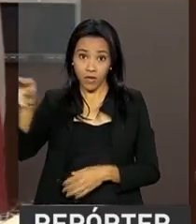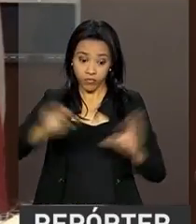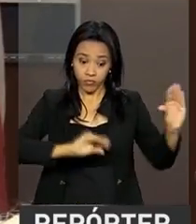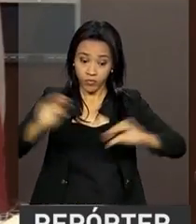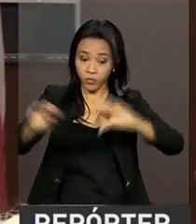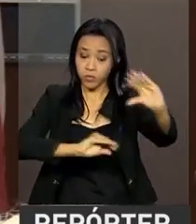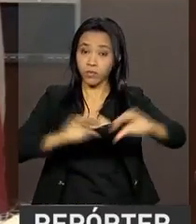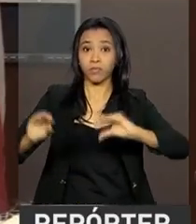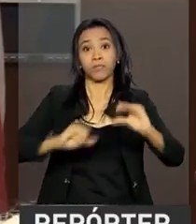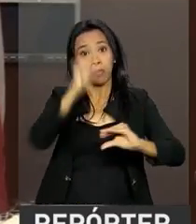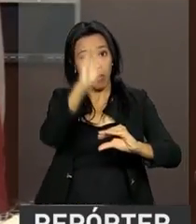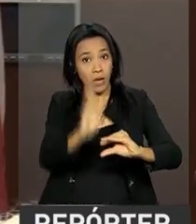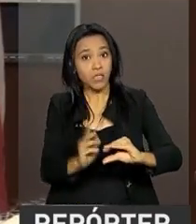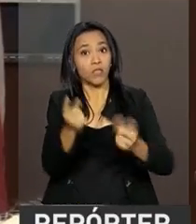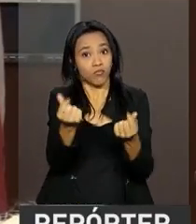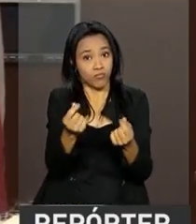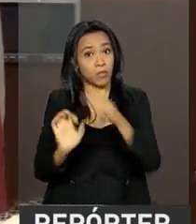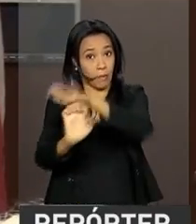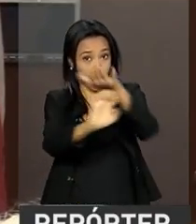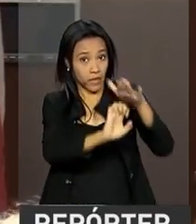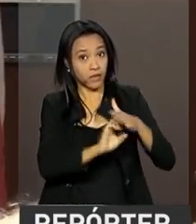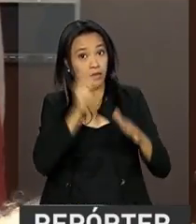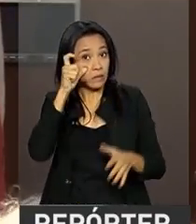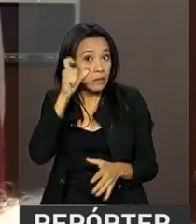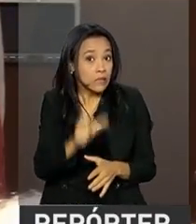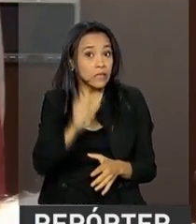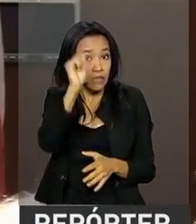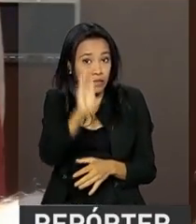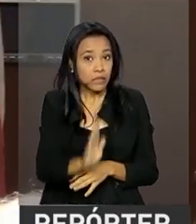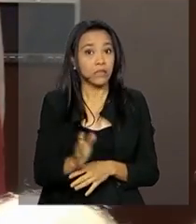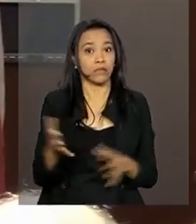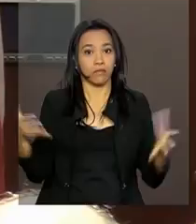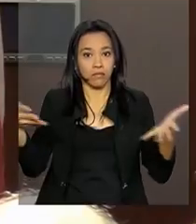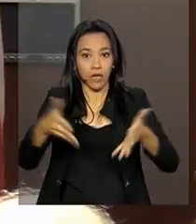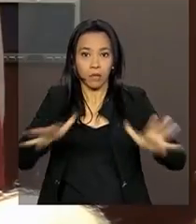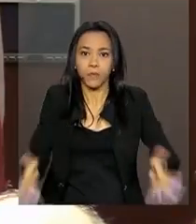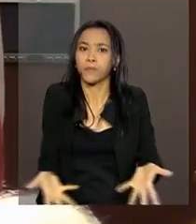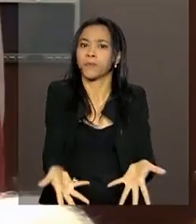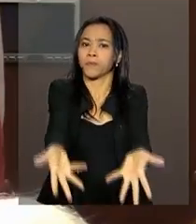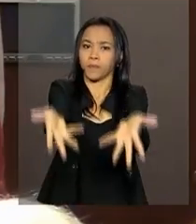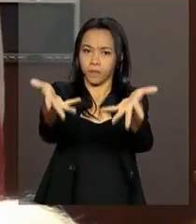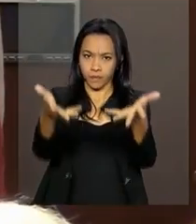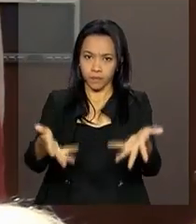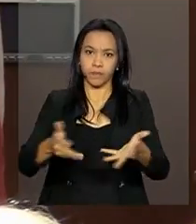olhar para o brasil portanto em new embaixo